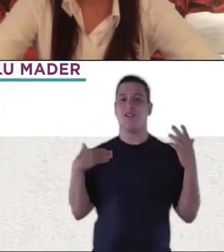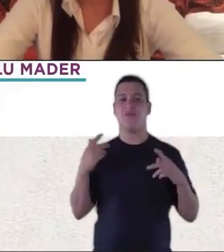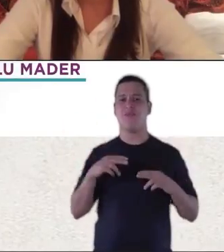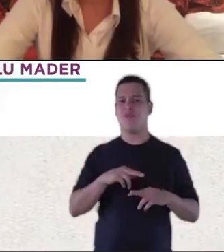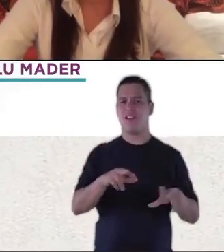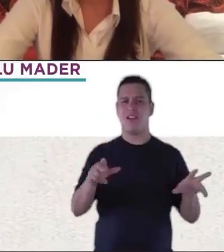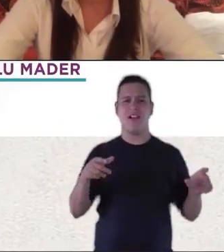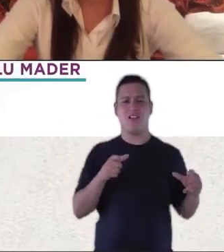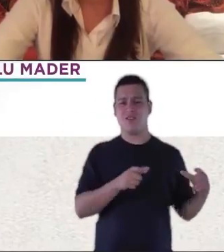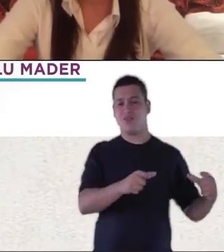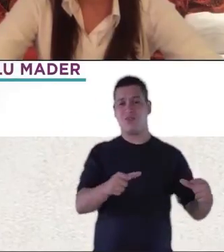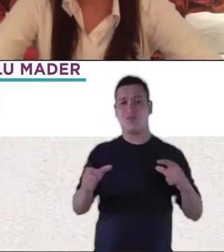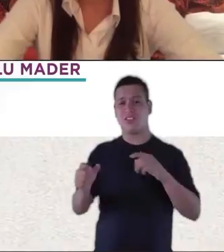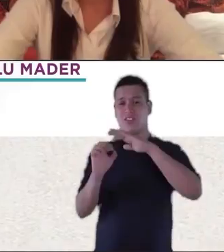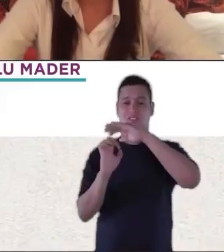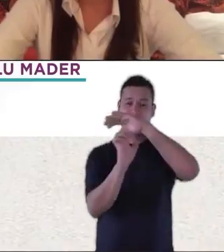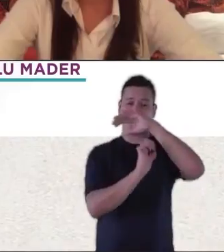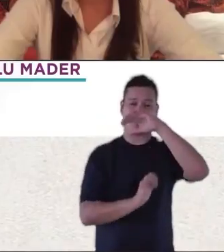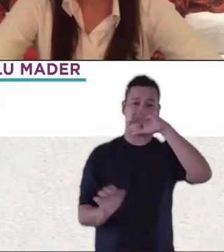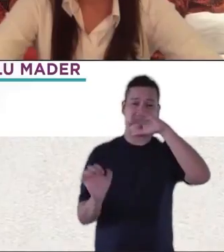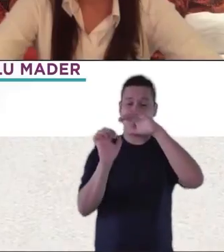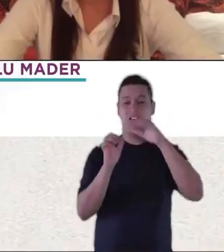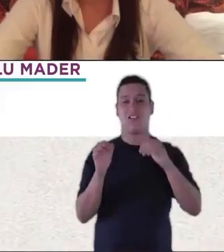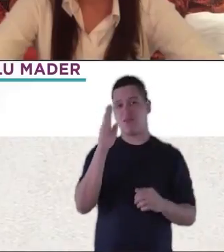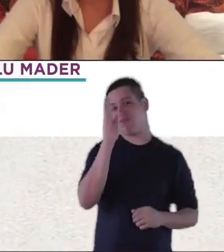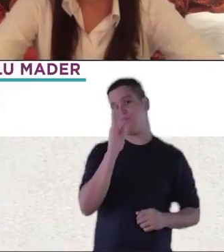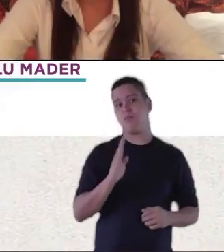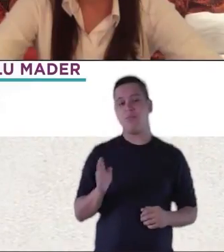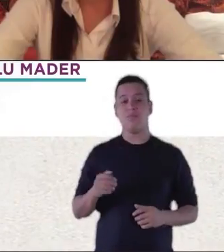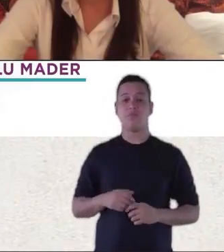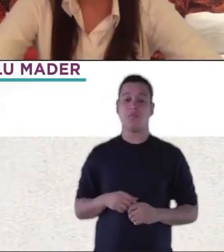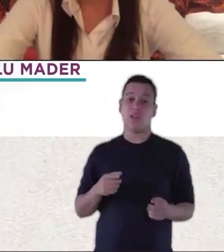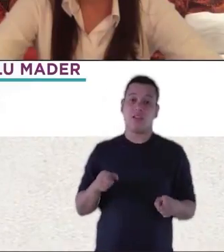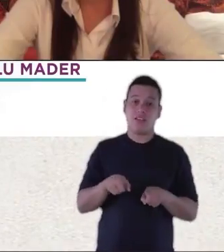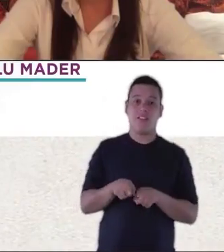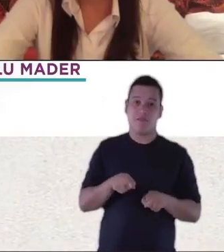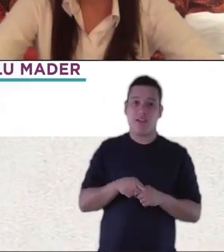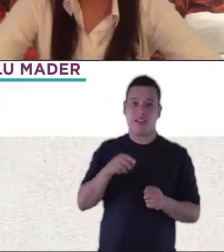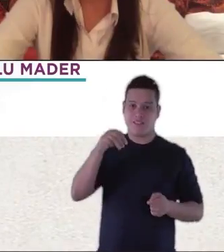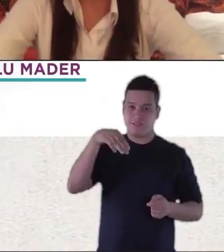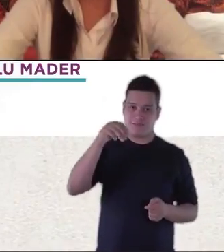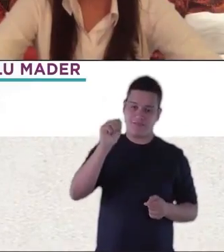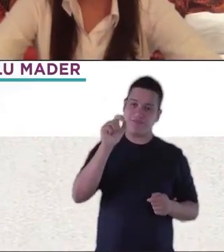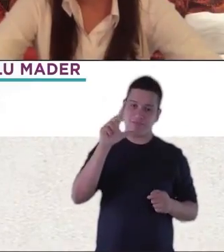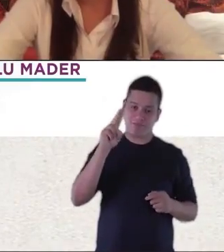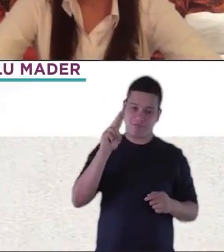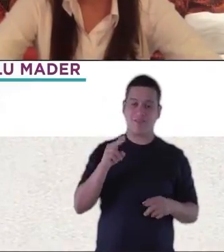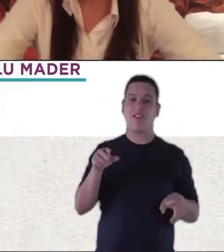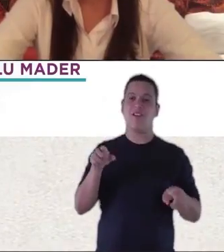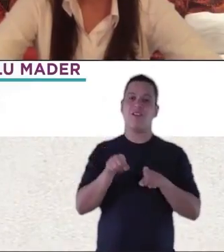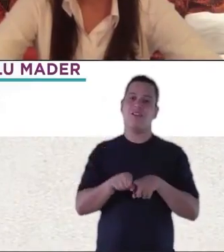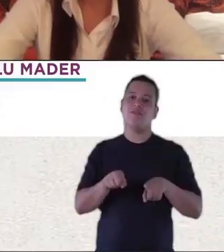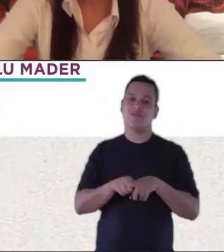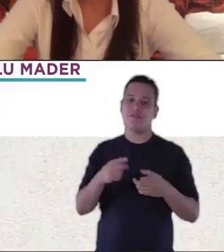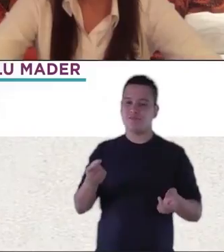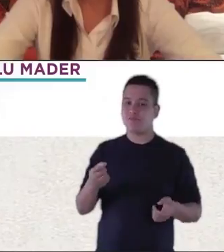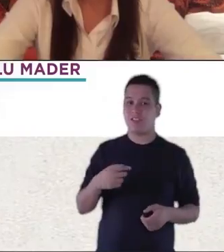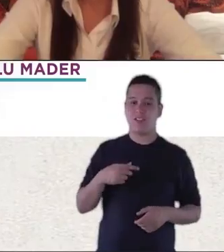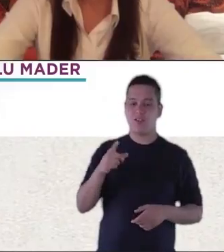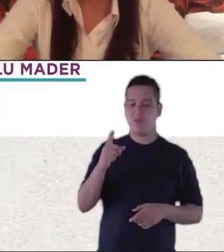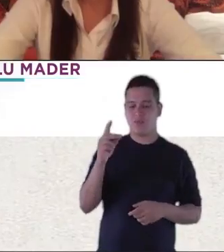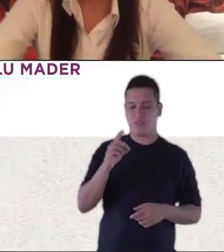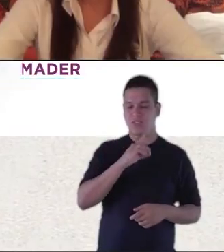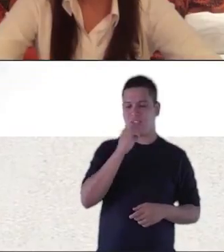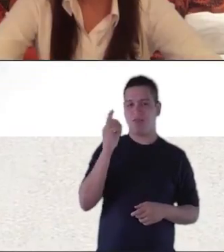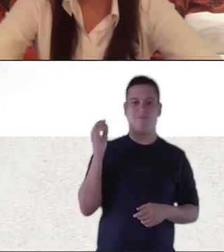Paulo e um monte de lugares fazendo Sempre um Papo. E a Malu também, naquela histórica presença no Sempre um Papo, o qual